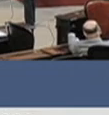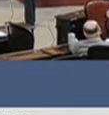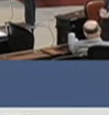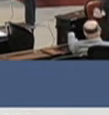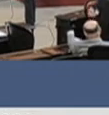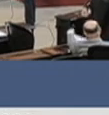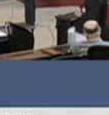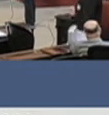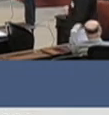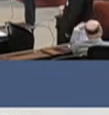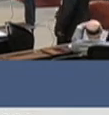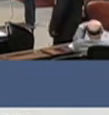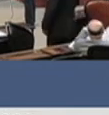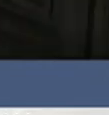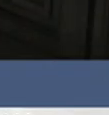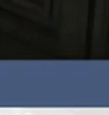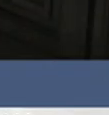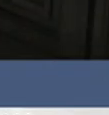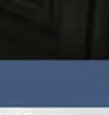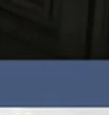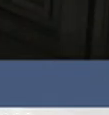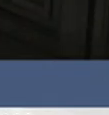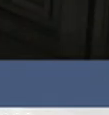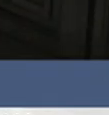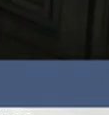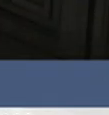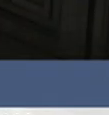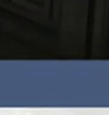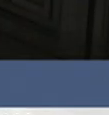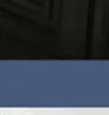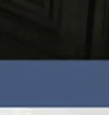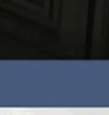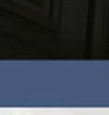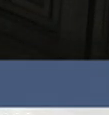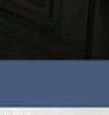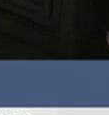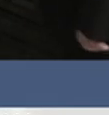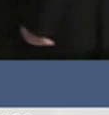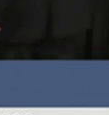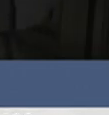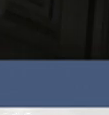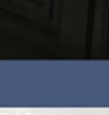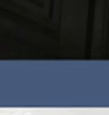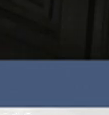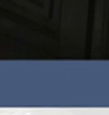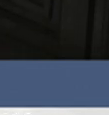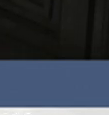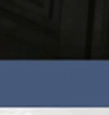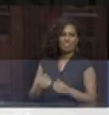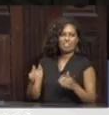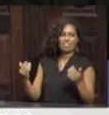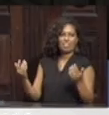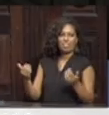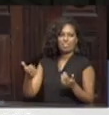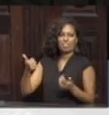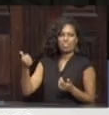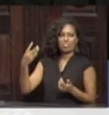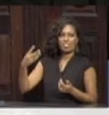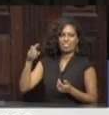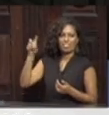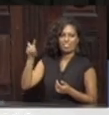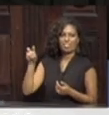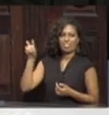Senhor presidente, a ata reflete com exatidão o ocorrido na primeira sessão ordinária, que, iniciada às 14